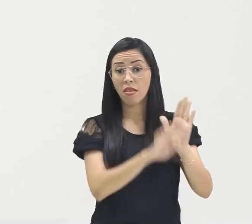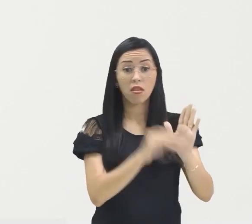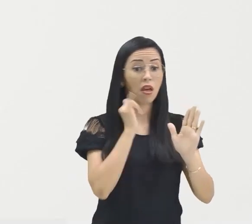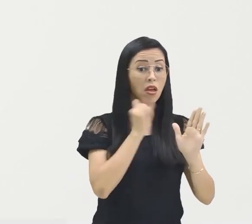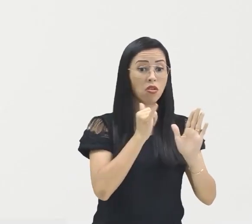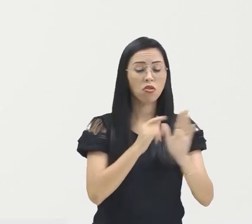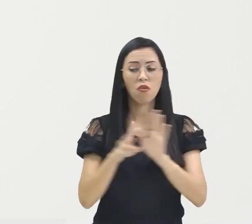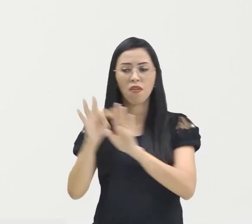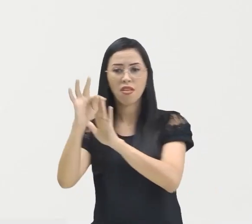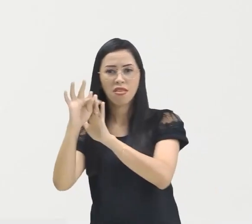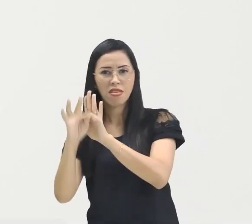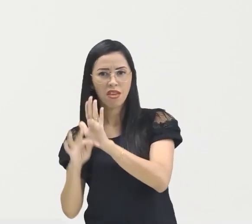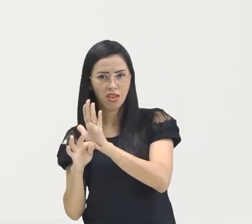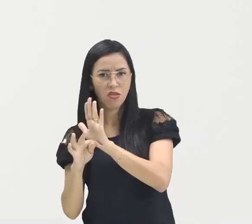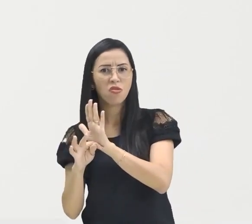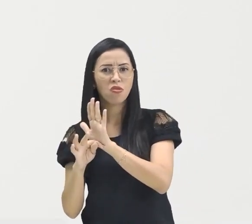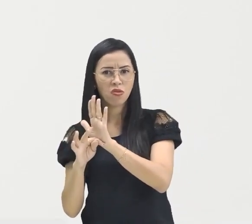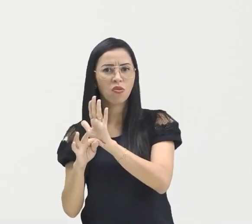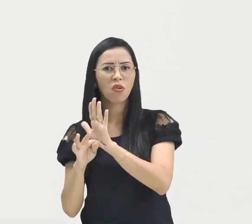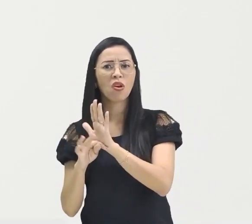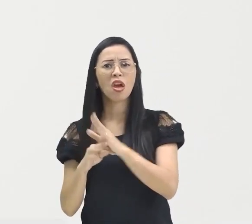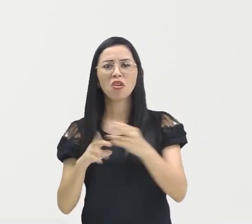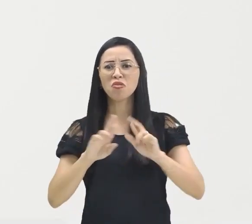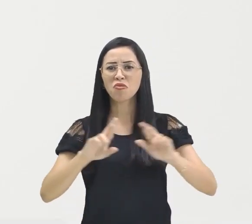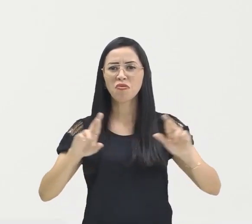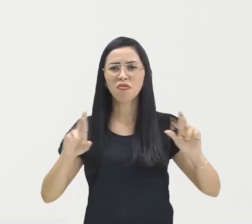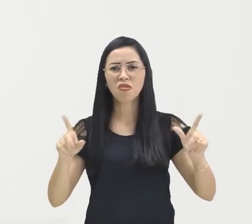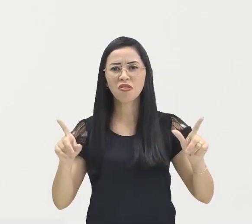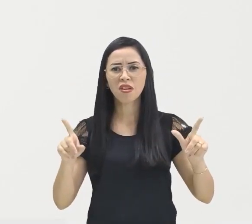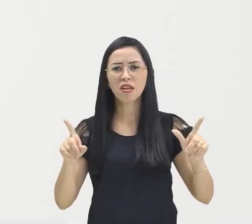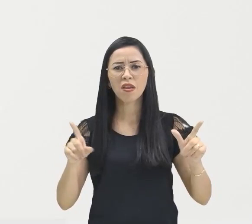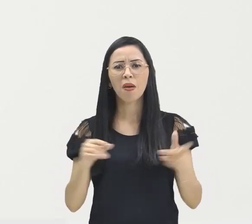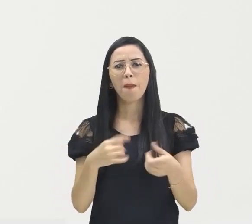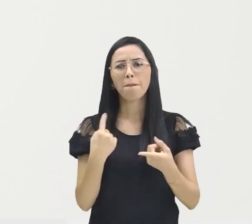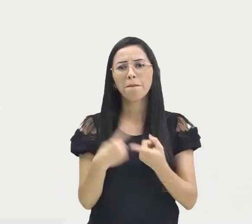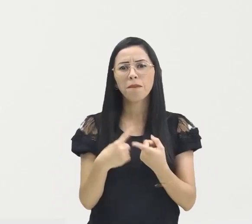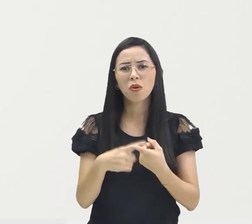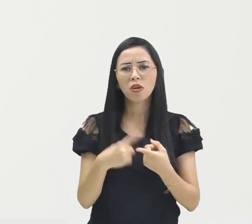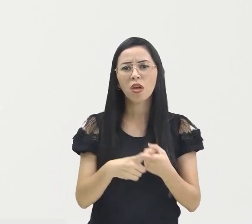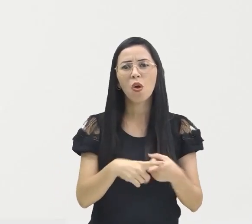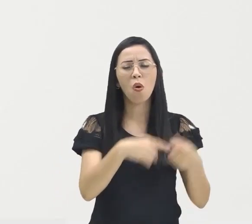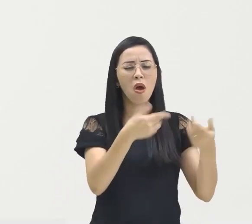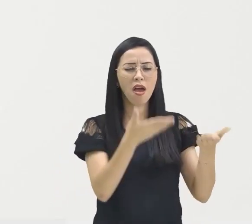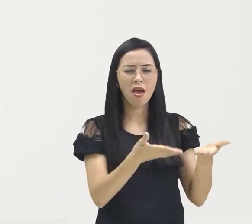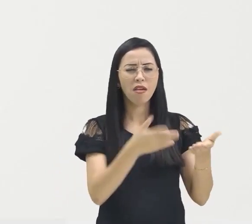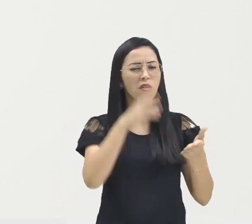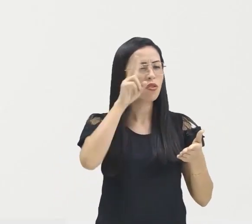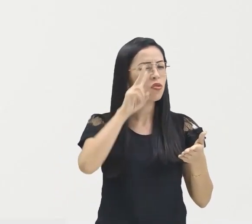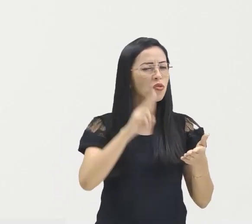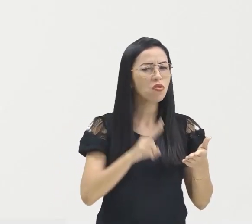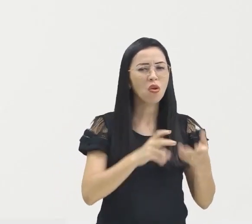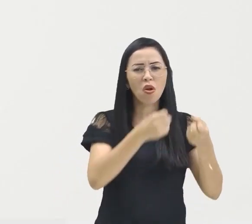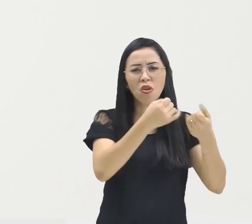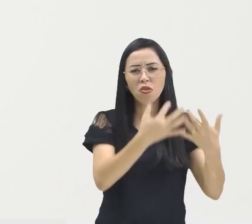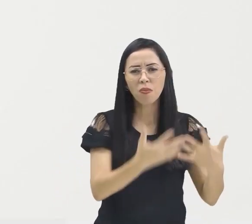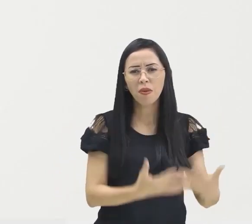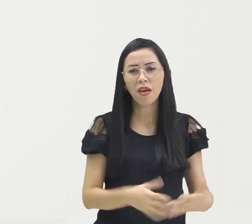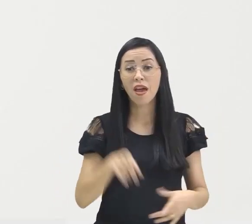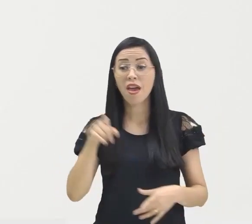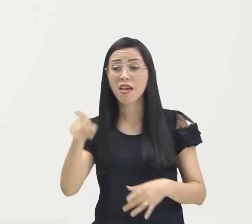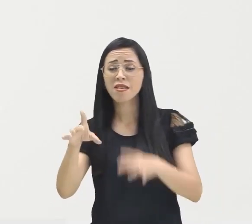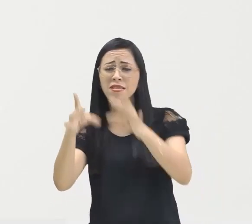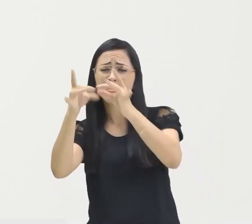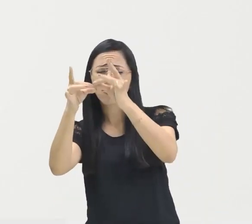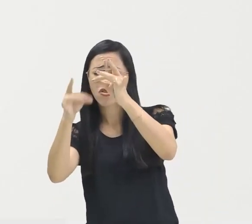estrutura e formas diferentes. Um conta história, o outro retrata ou descreve, no caso aqui,